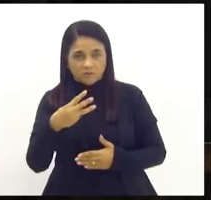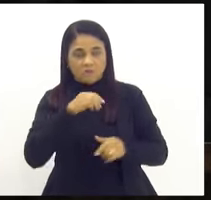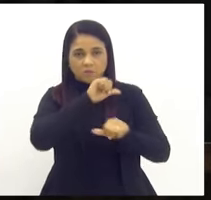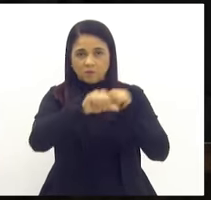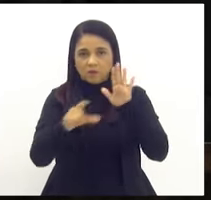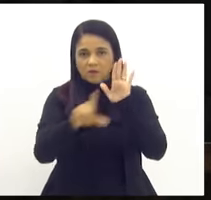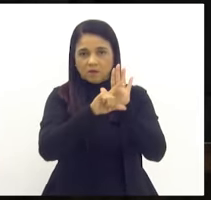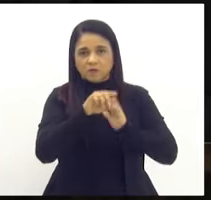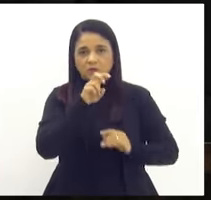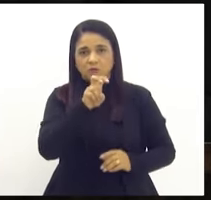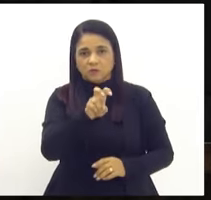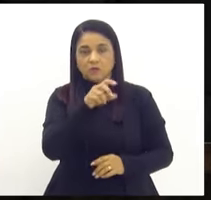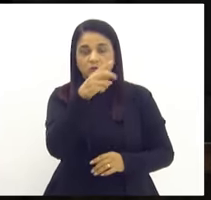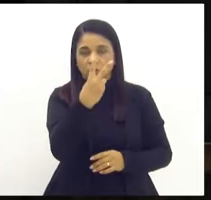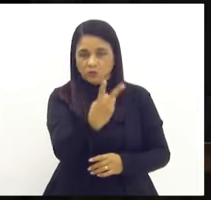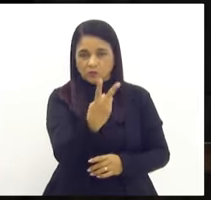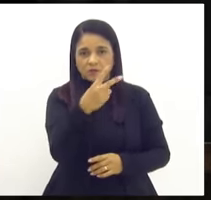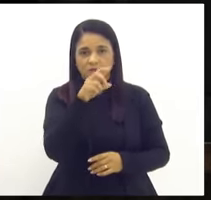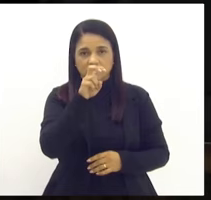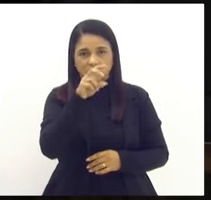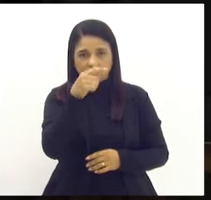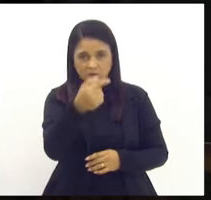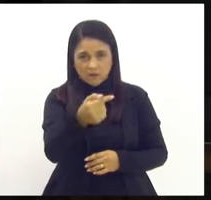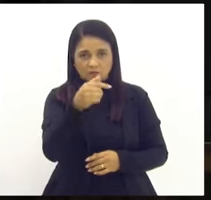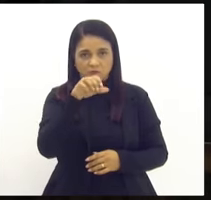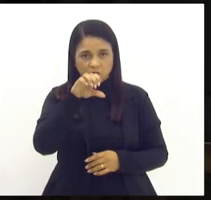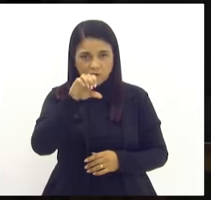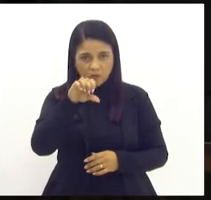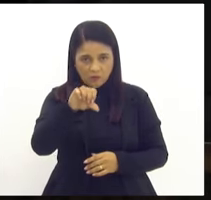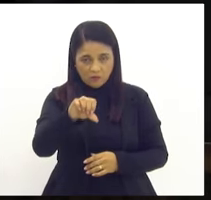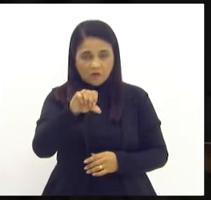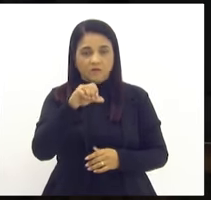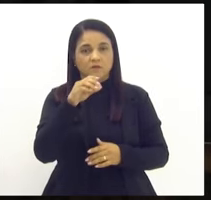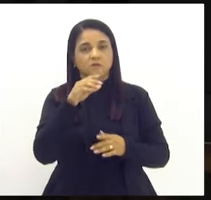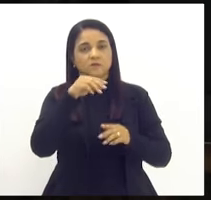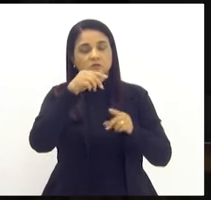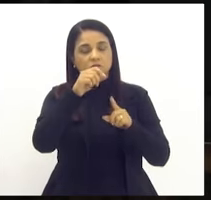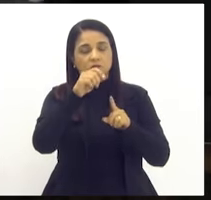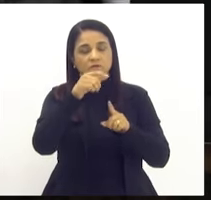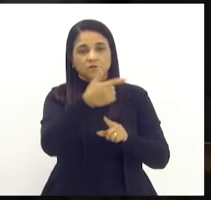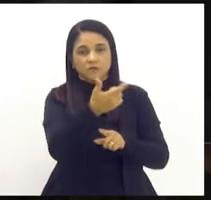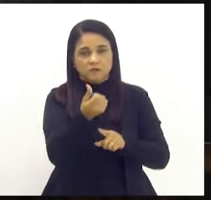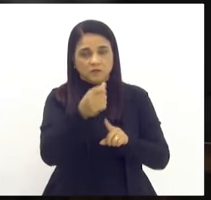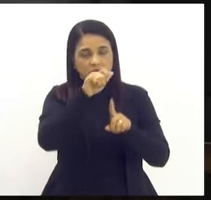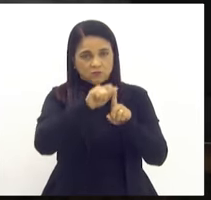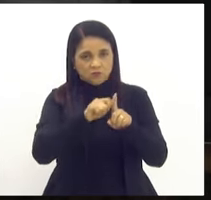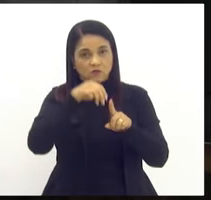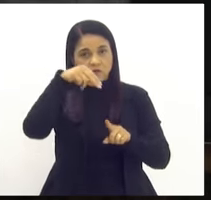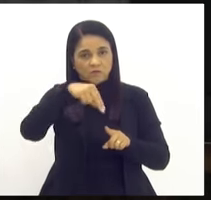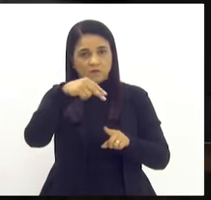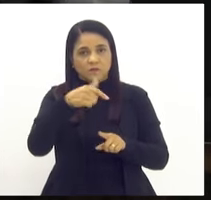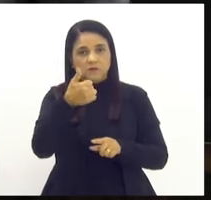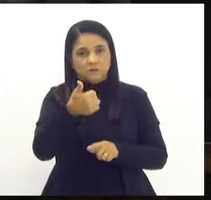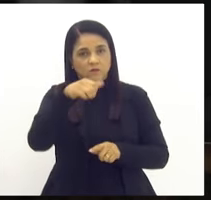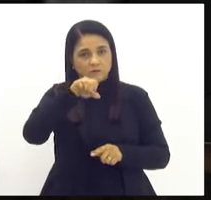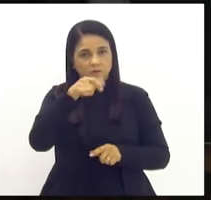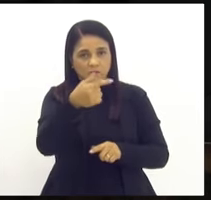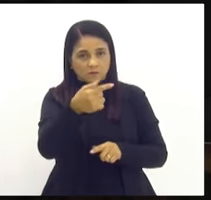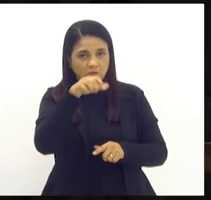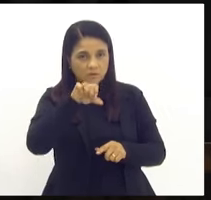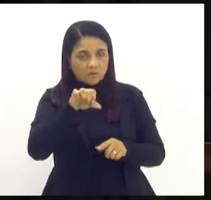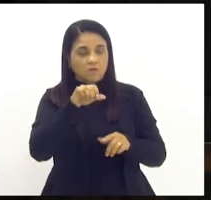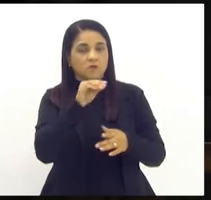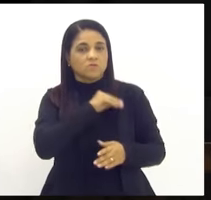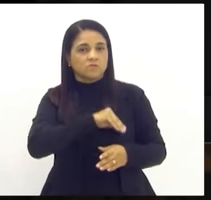lei número 279 de 26 de novembro de 79 que dispõe sobre a remuneração dos